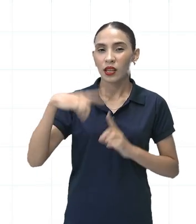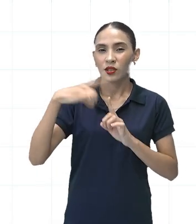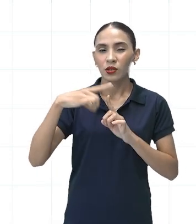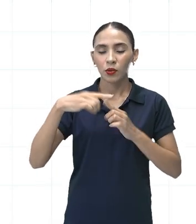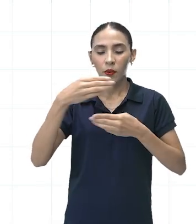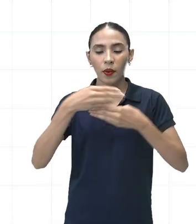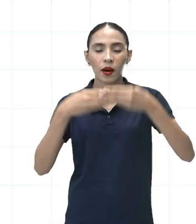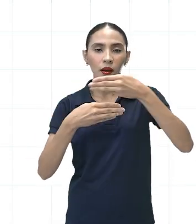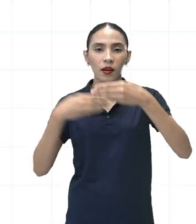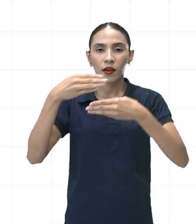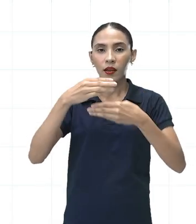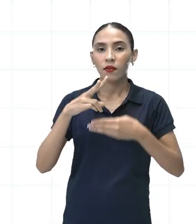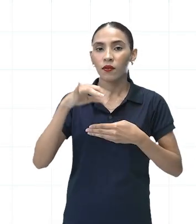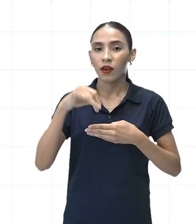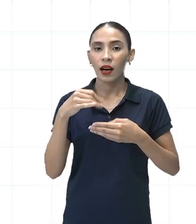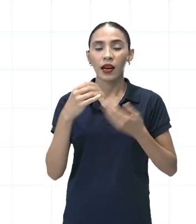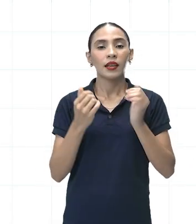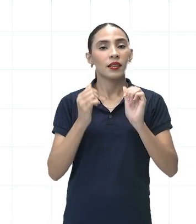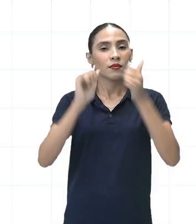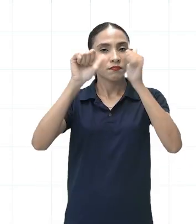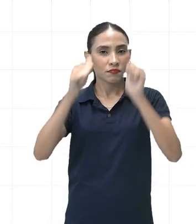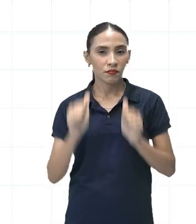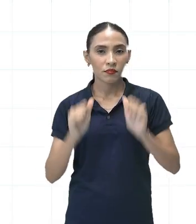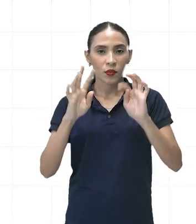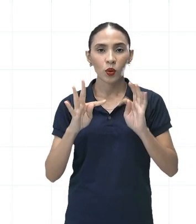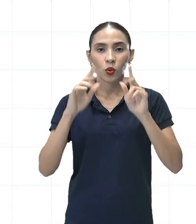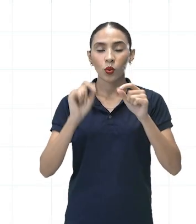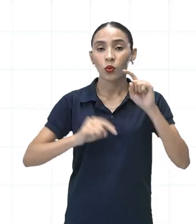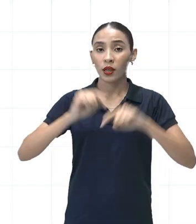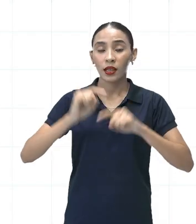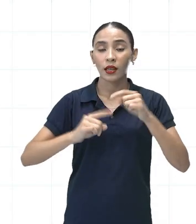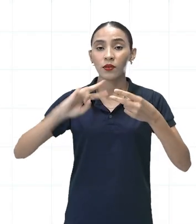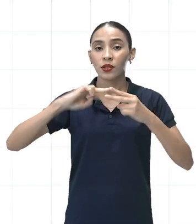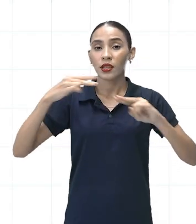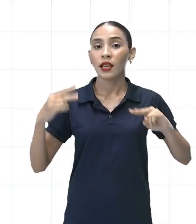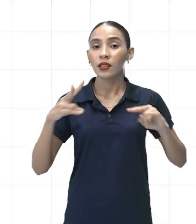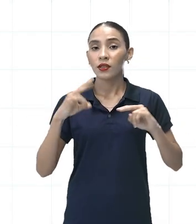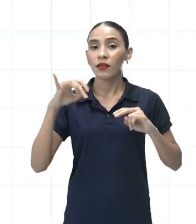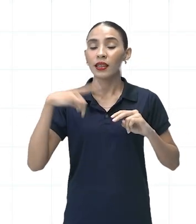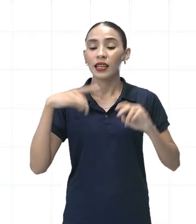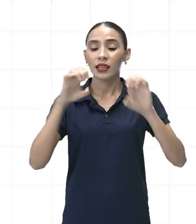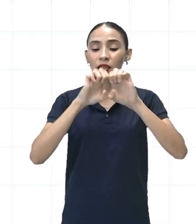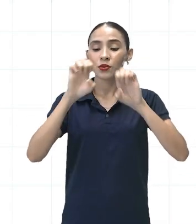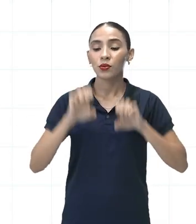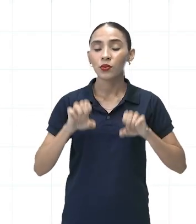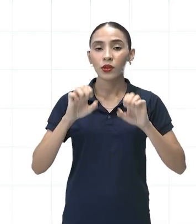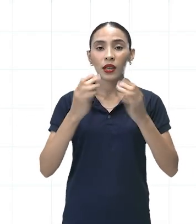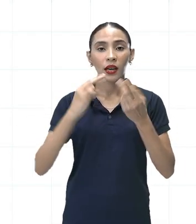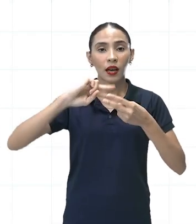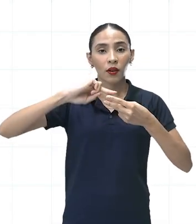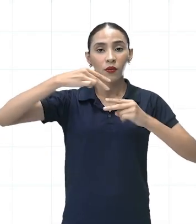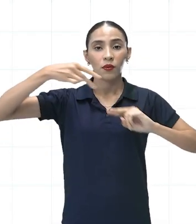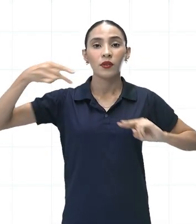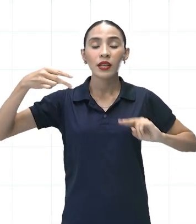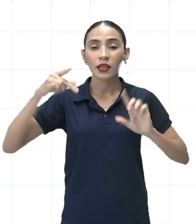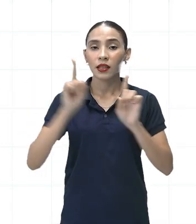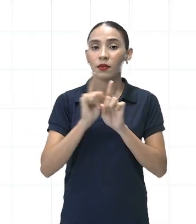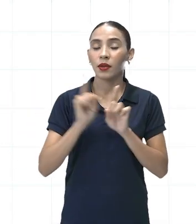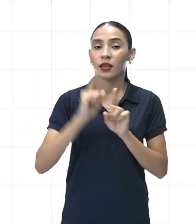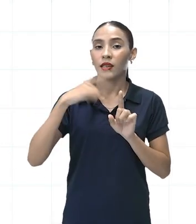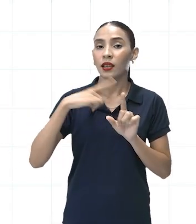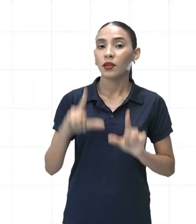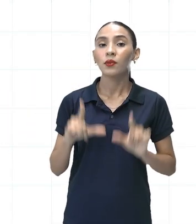pequenos tijolos que vão construir todo o material genético. E ele está ali na estrutura das fitas. E